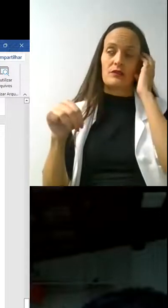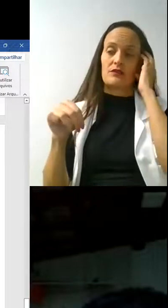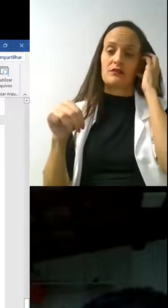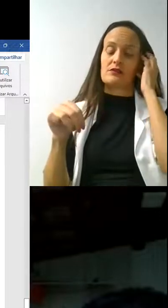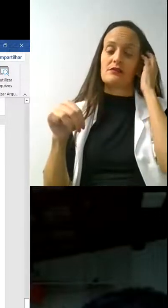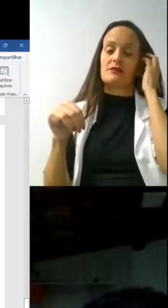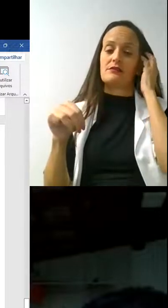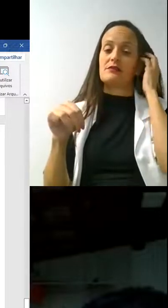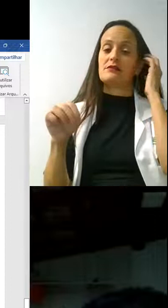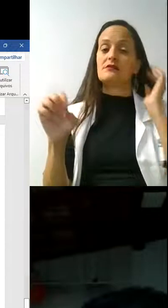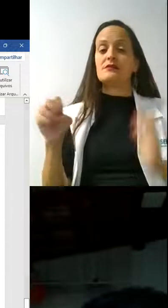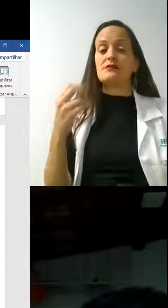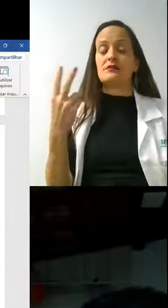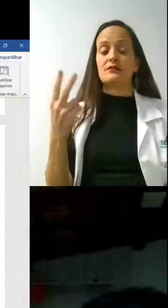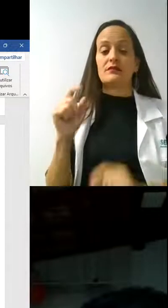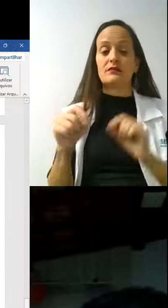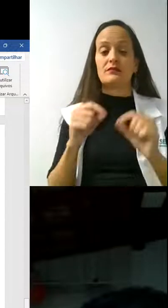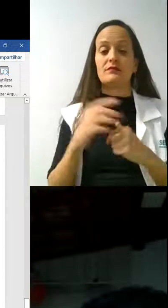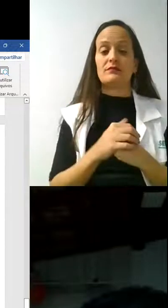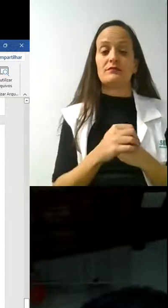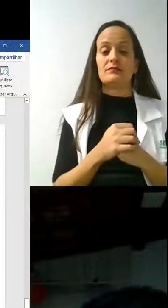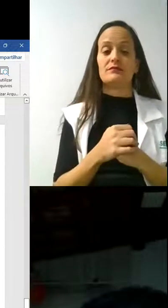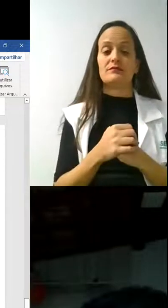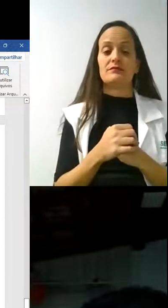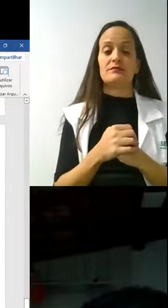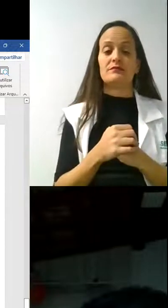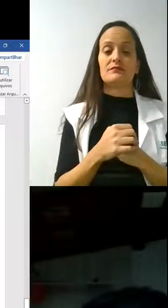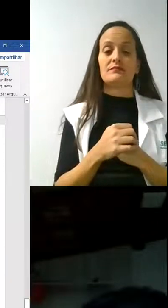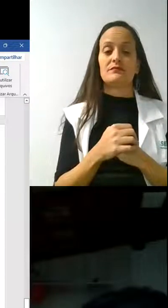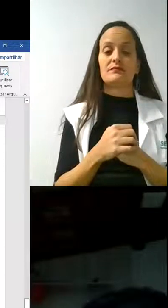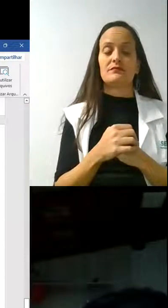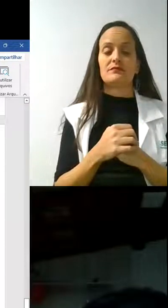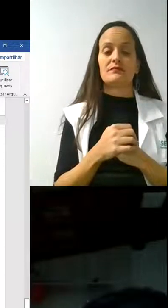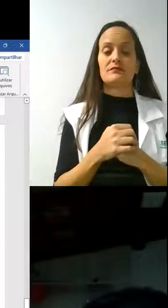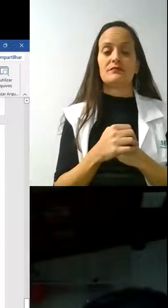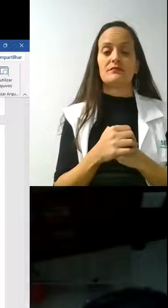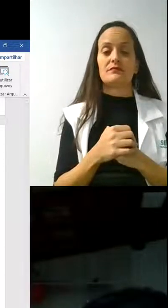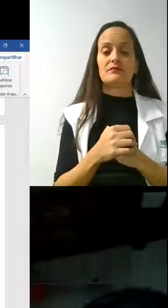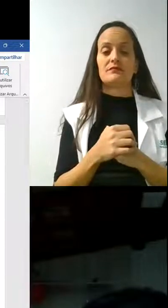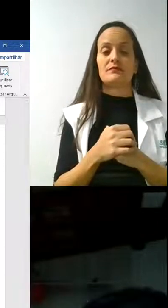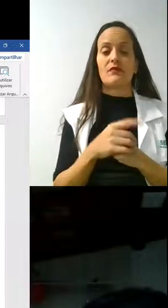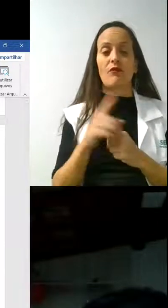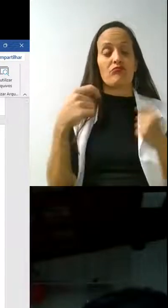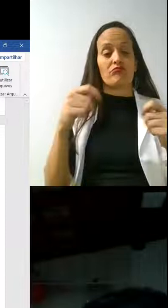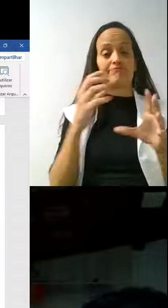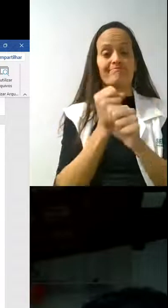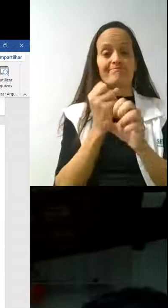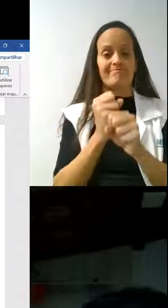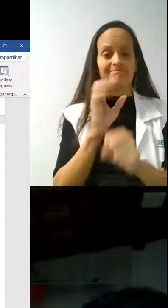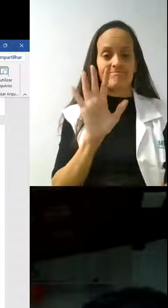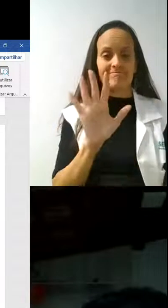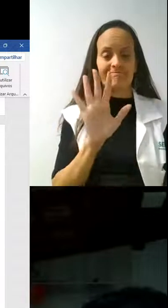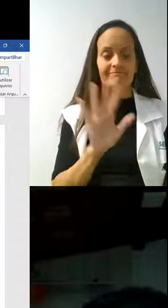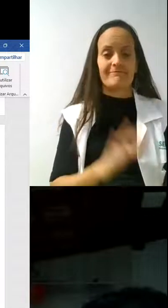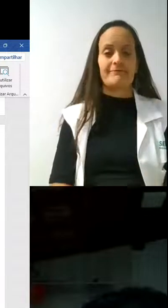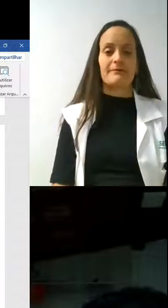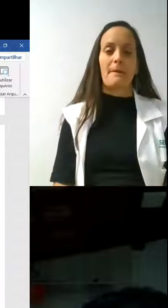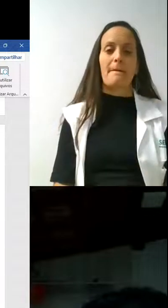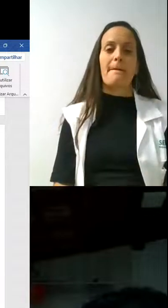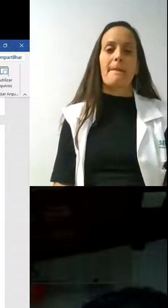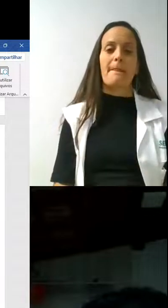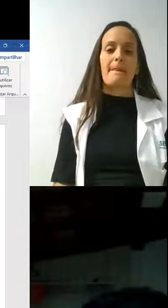Ou então, quantos quilômetros? Essa aqui vai ter que fazer conta, hein? Só adicionar mais 3 zeros aqui depois da vírgula.